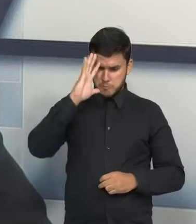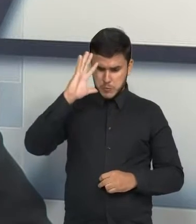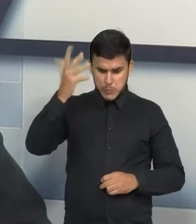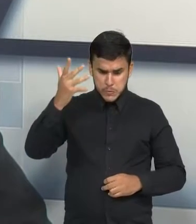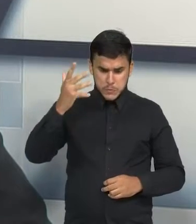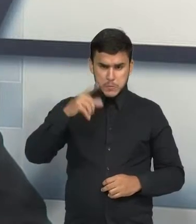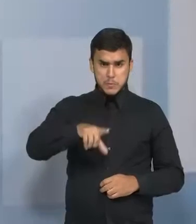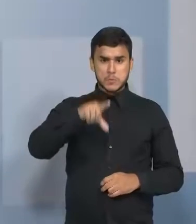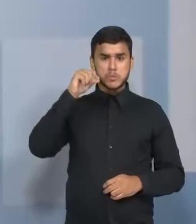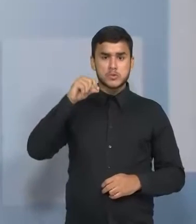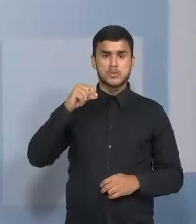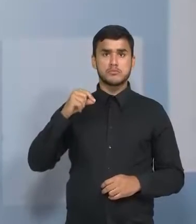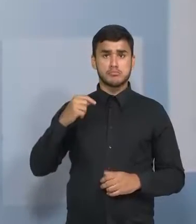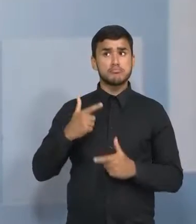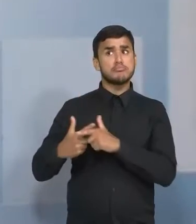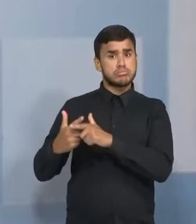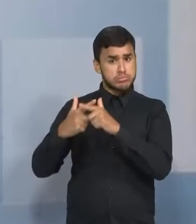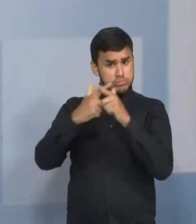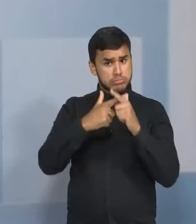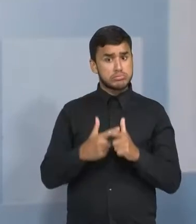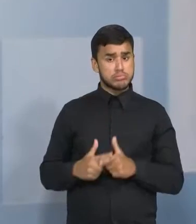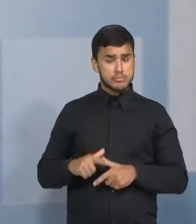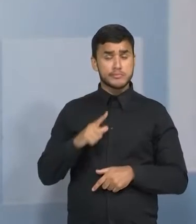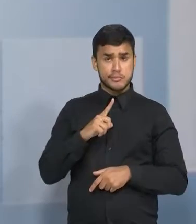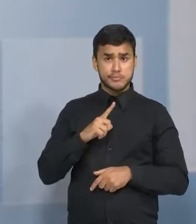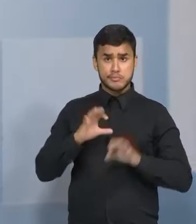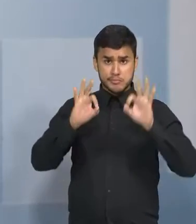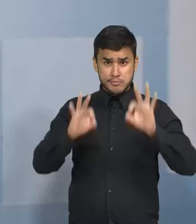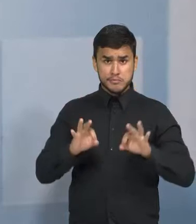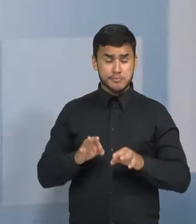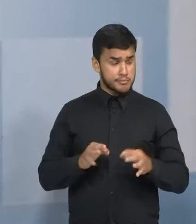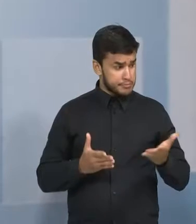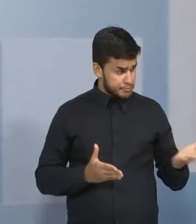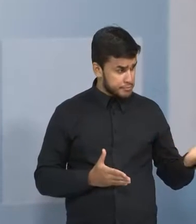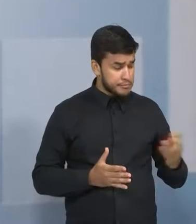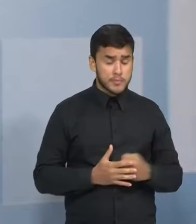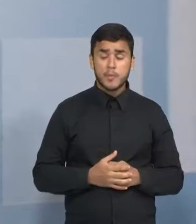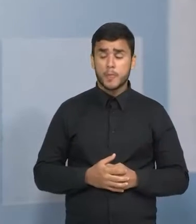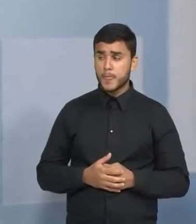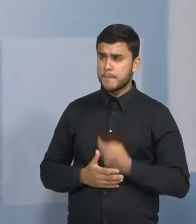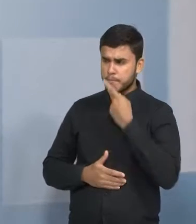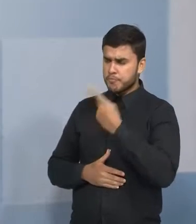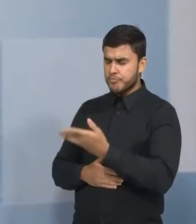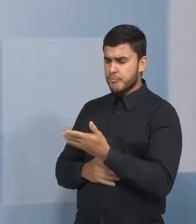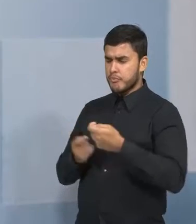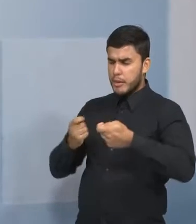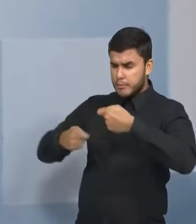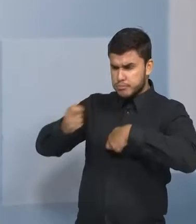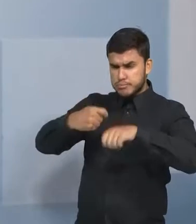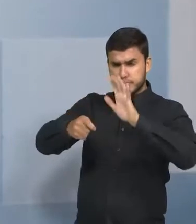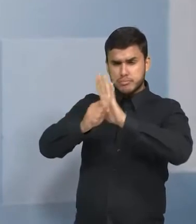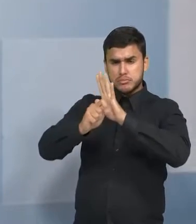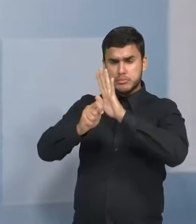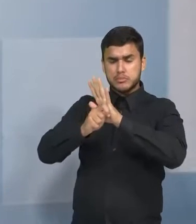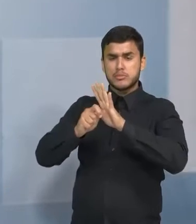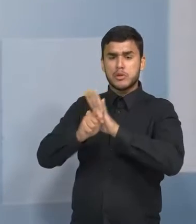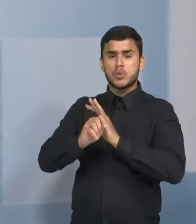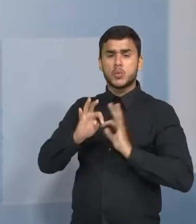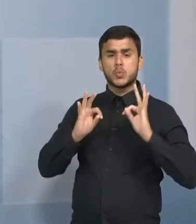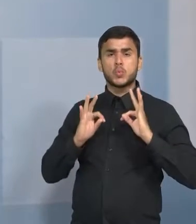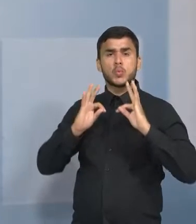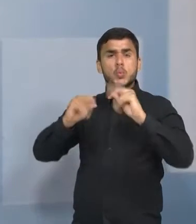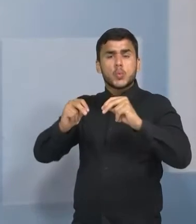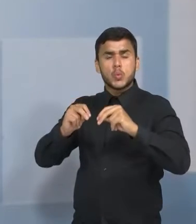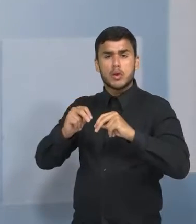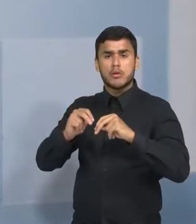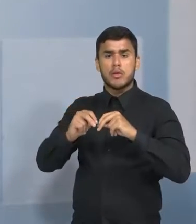dúvida. Sem dúvida. O que acontece? Hoje, o narcotráfico, e somente em alguns